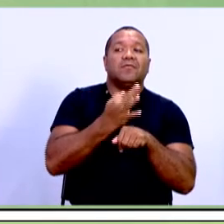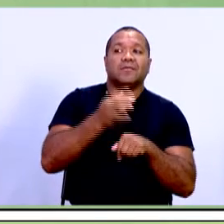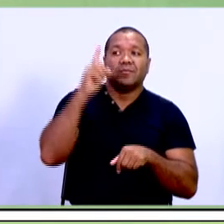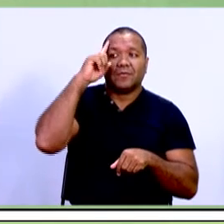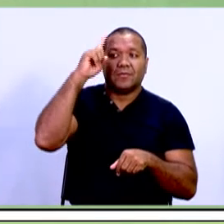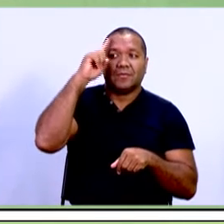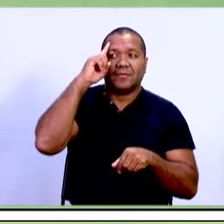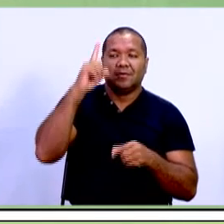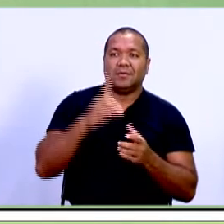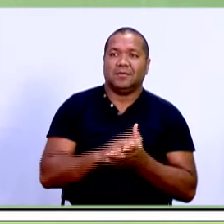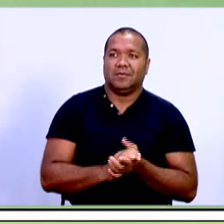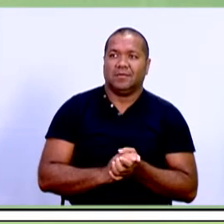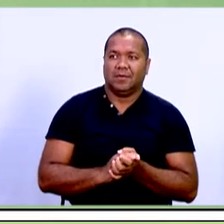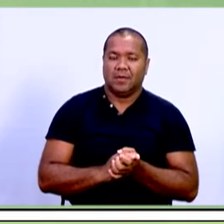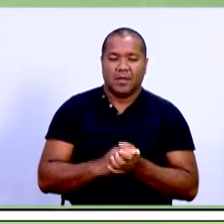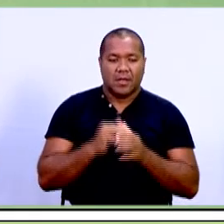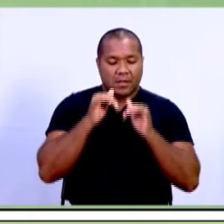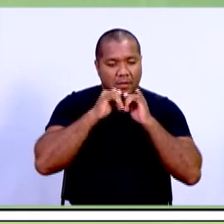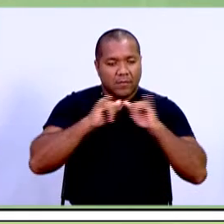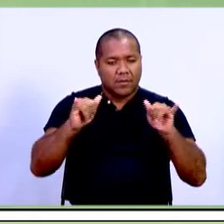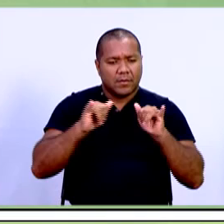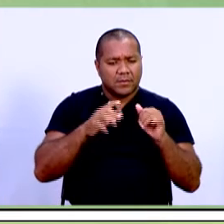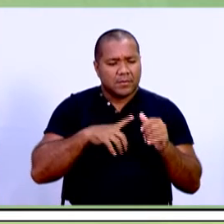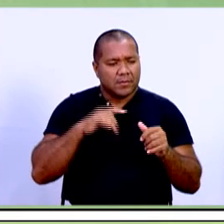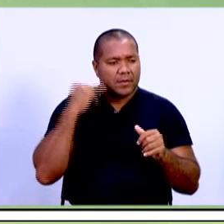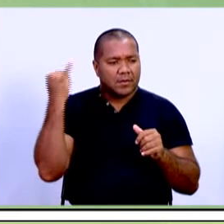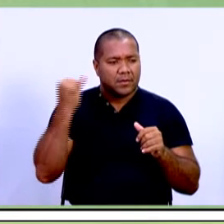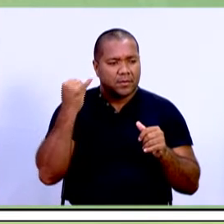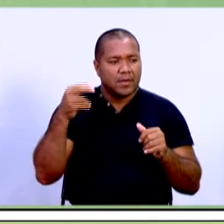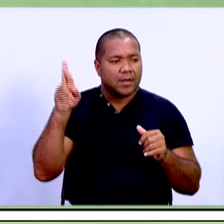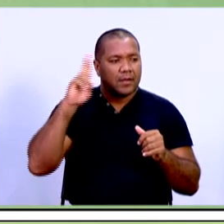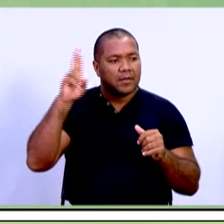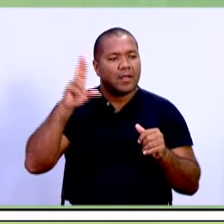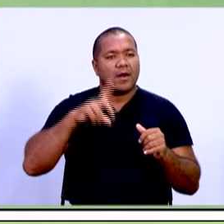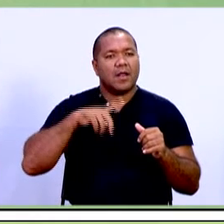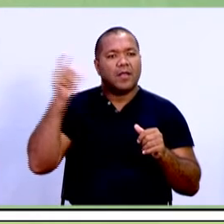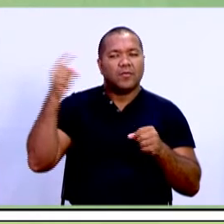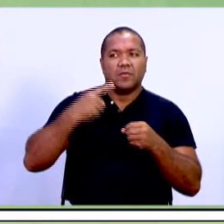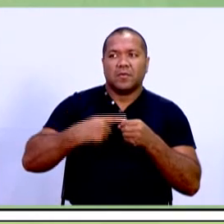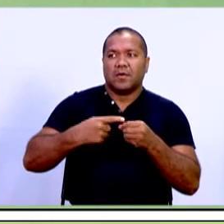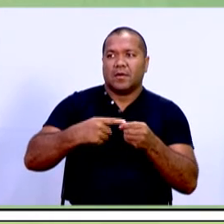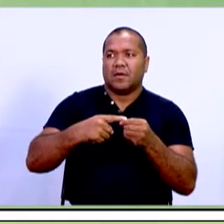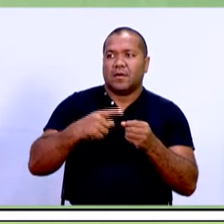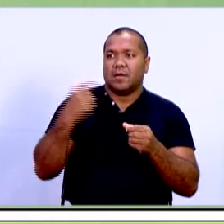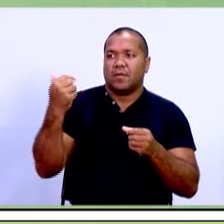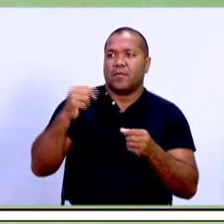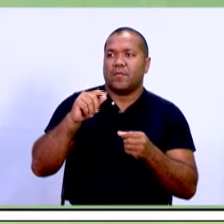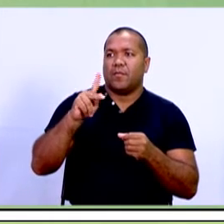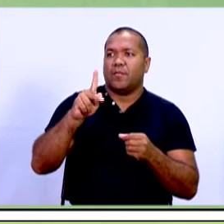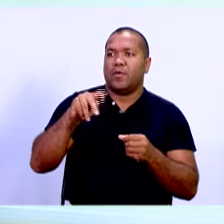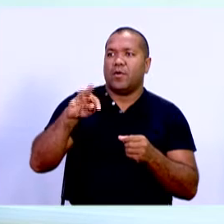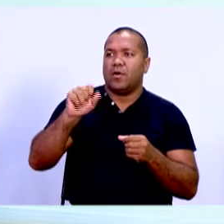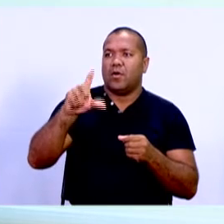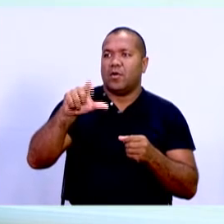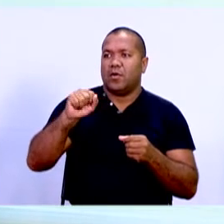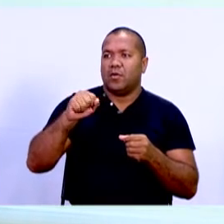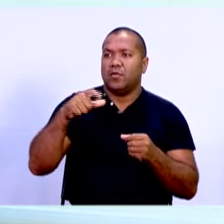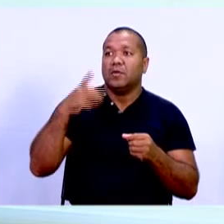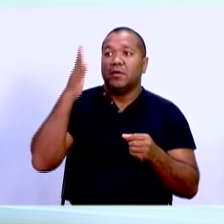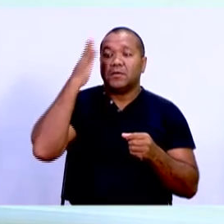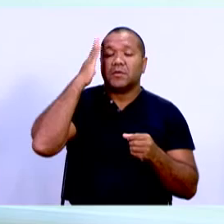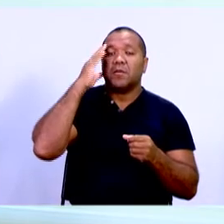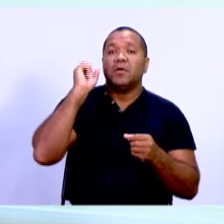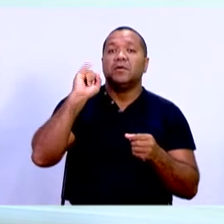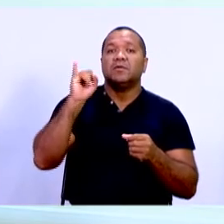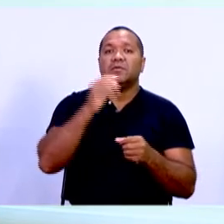dia. Essa informação ela é muito interessante para quem está lá no polo, no campus, saber se o aluno está frequentando a